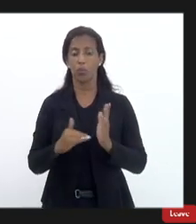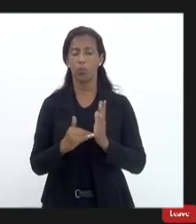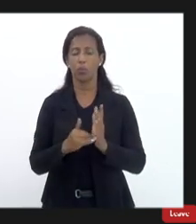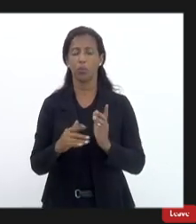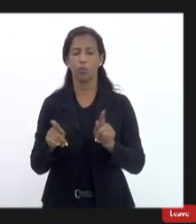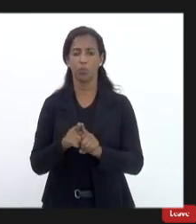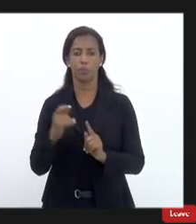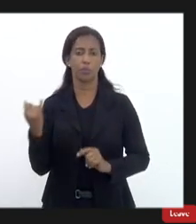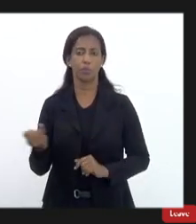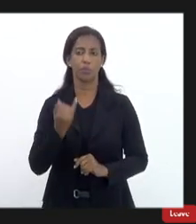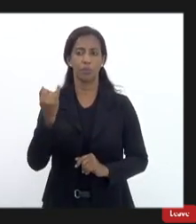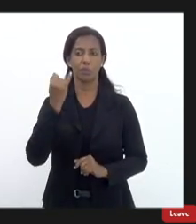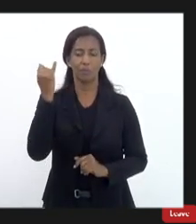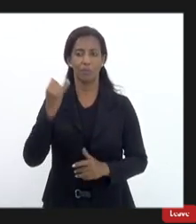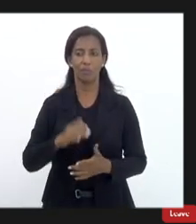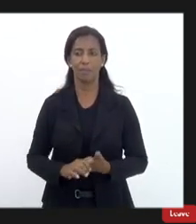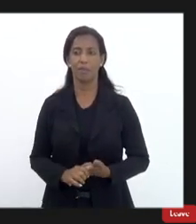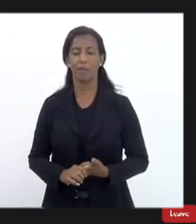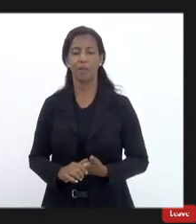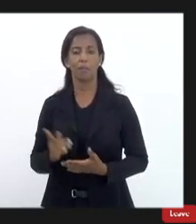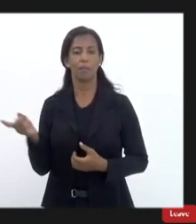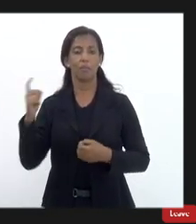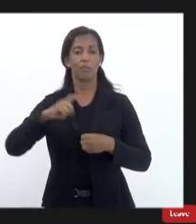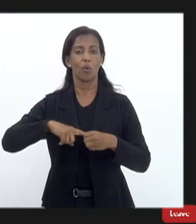que é importantíssimo e é crucial para esse